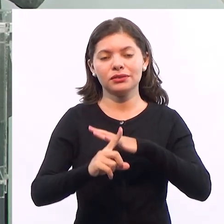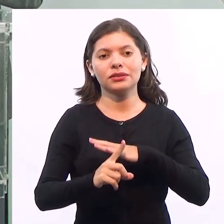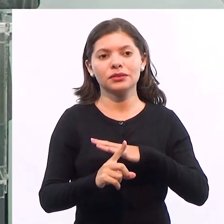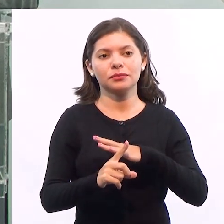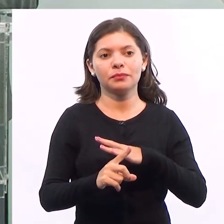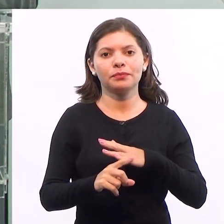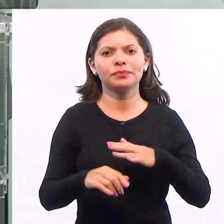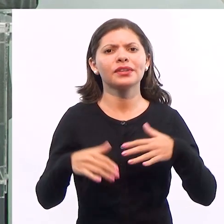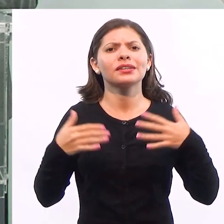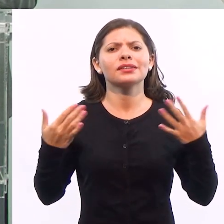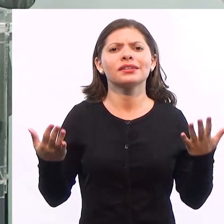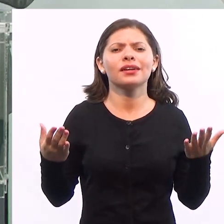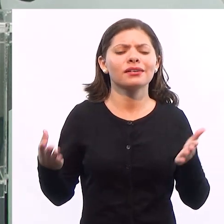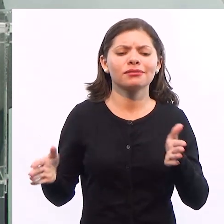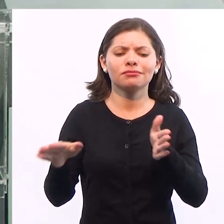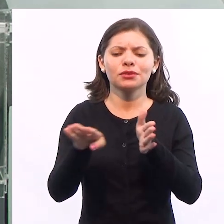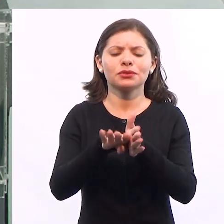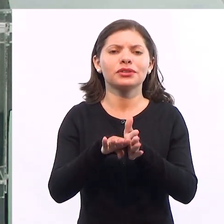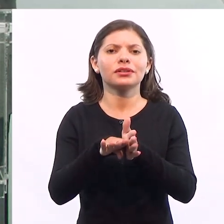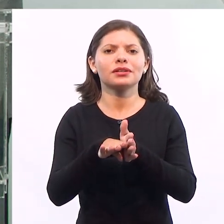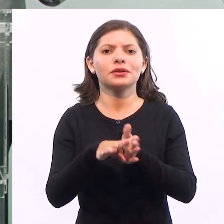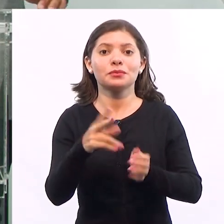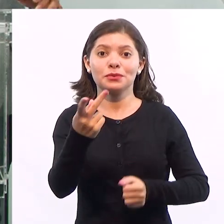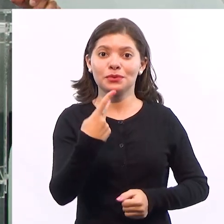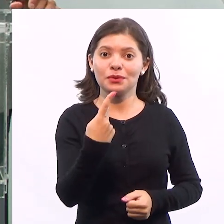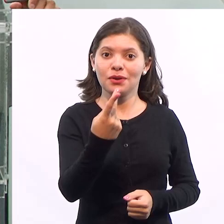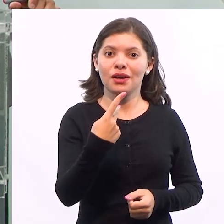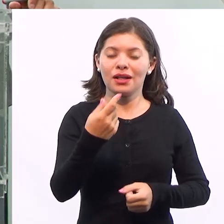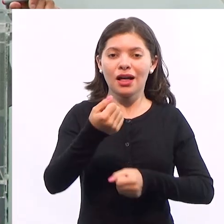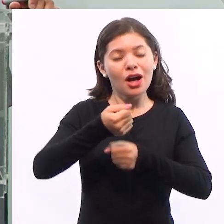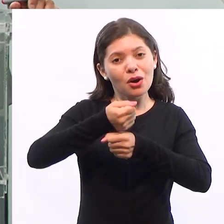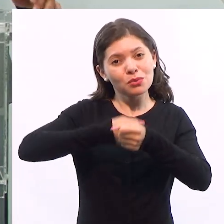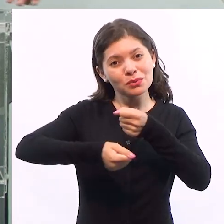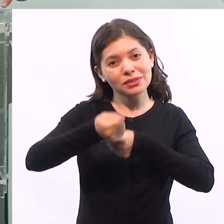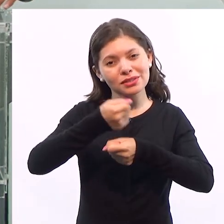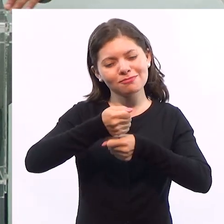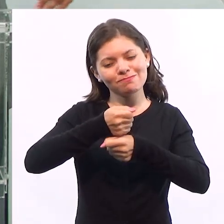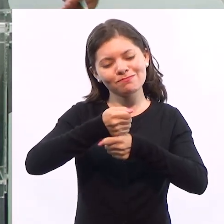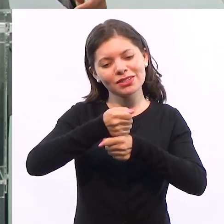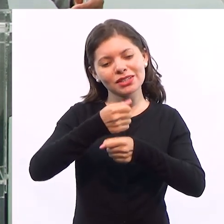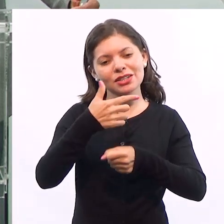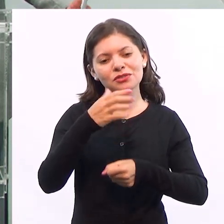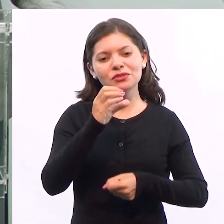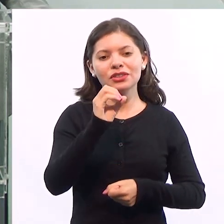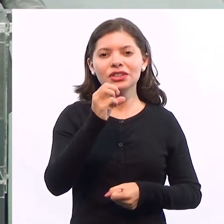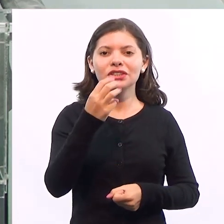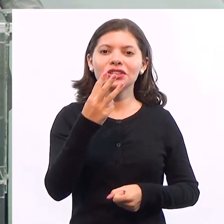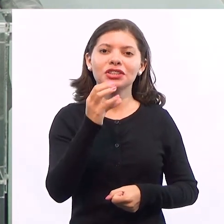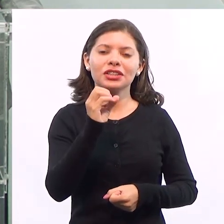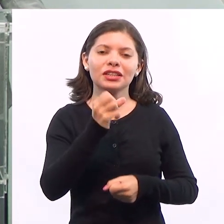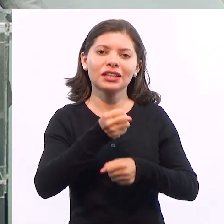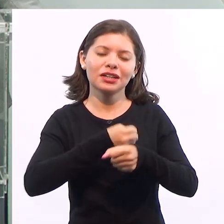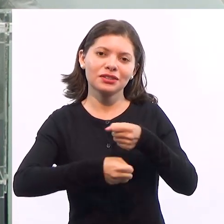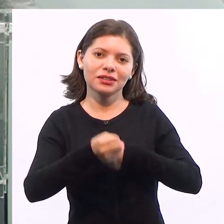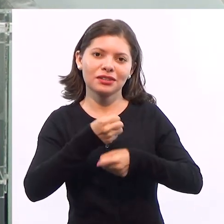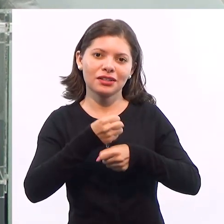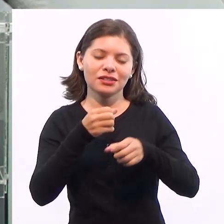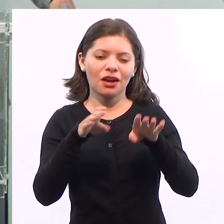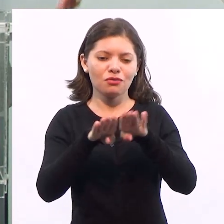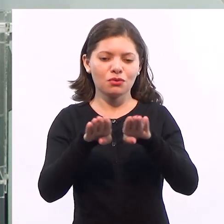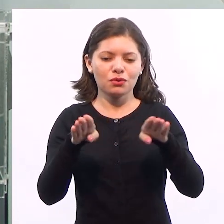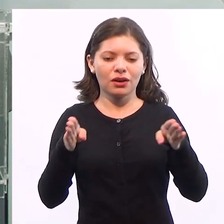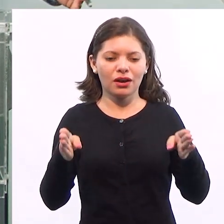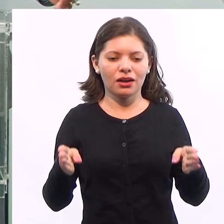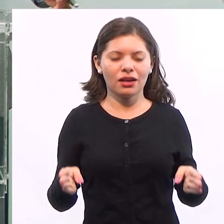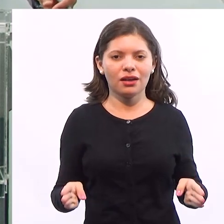do cidadão, tá? Do seu cliente. Será que nós chegaríamos a um ponto de ter, alguns anos atrás, há